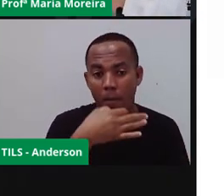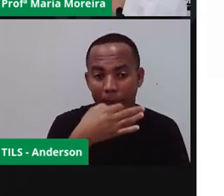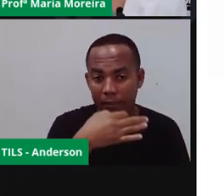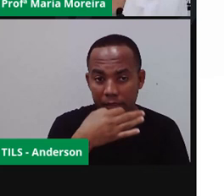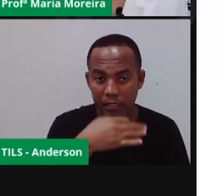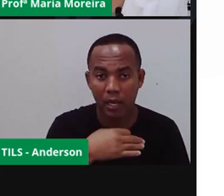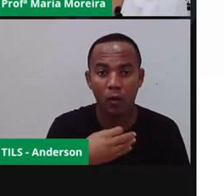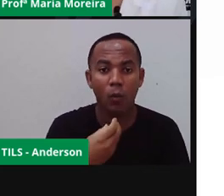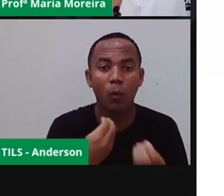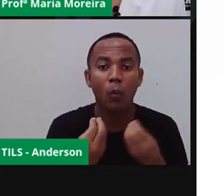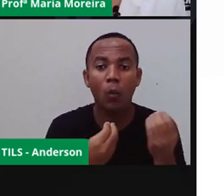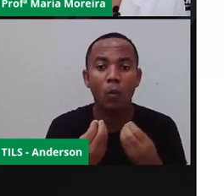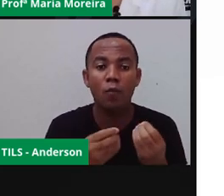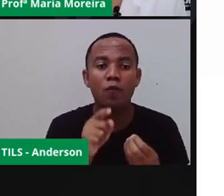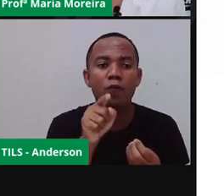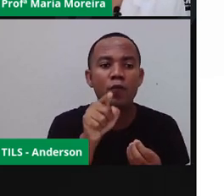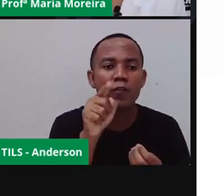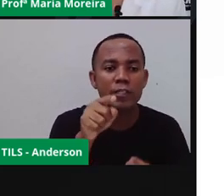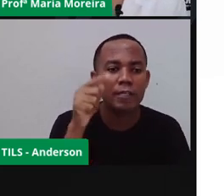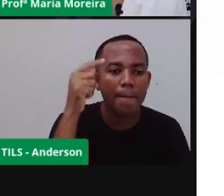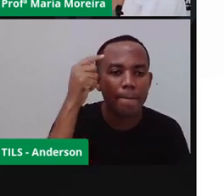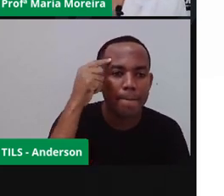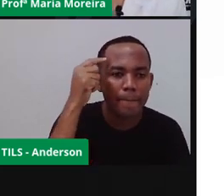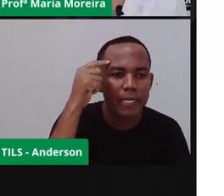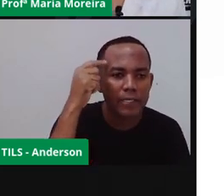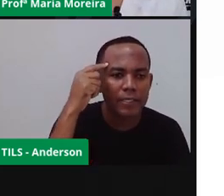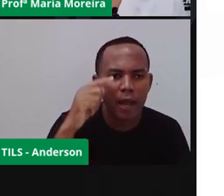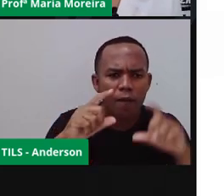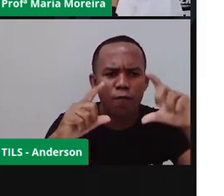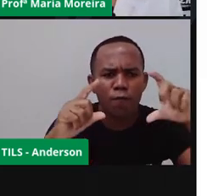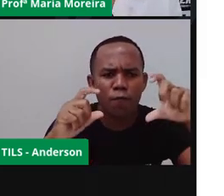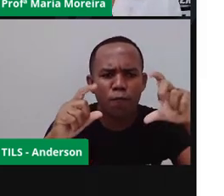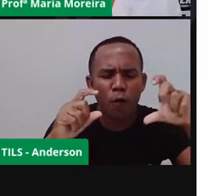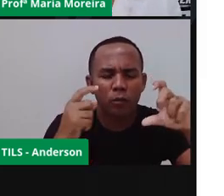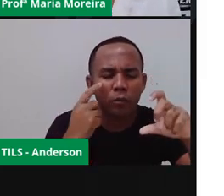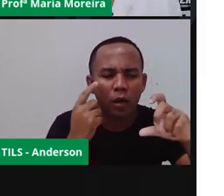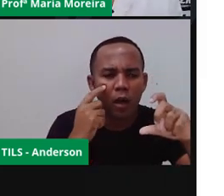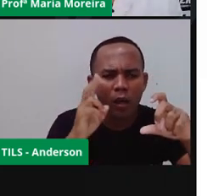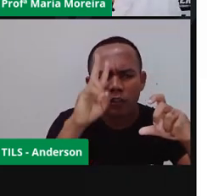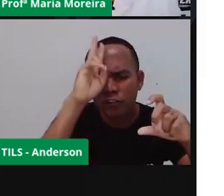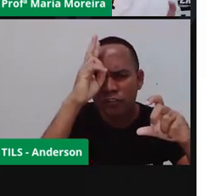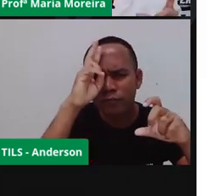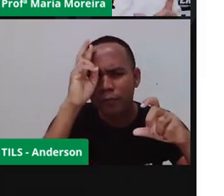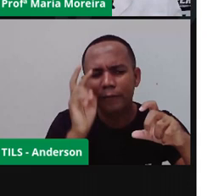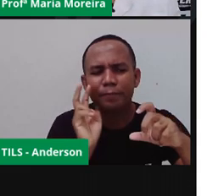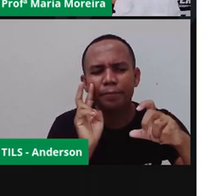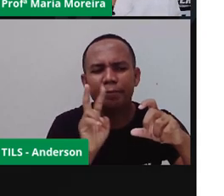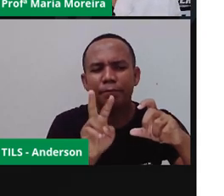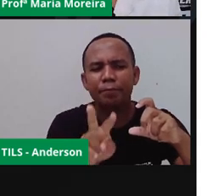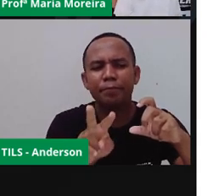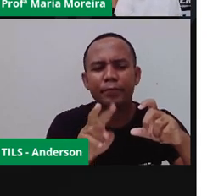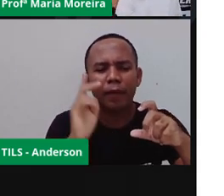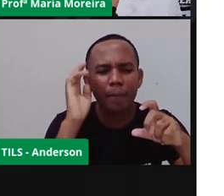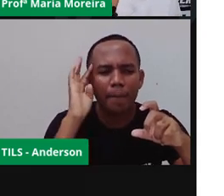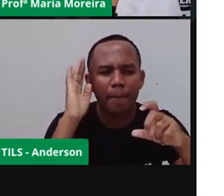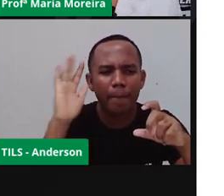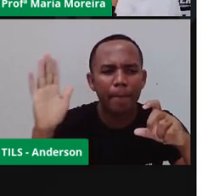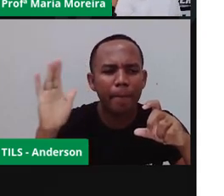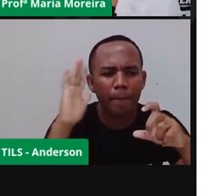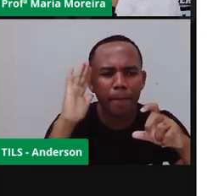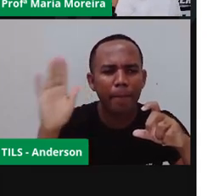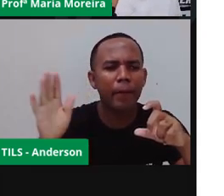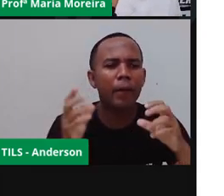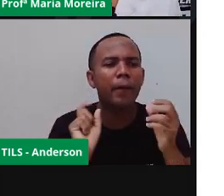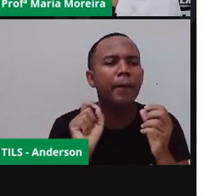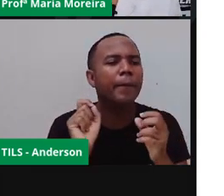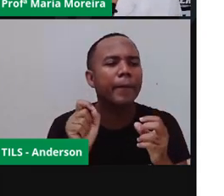intenção de fazer com que você pense, não é isso? Você vai olhar uma imagem, uma história curta, na maioria das vezes um quadro só, como esse que está aí